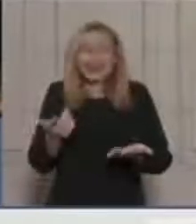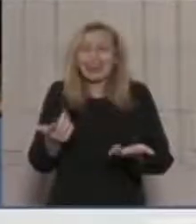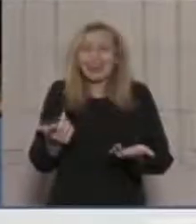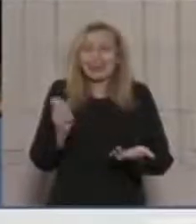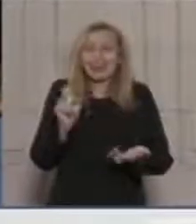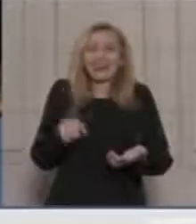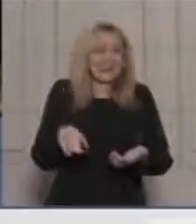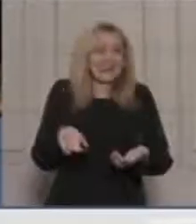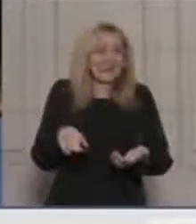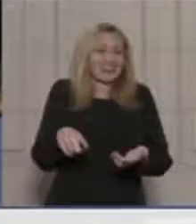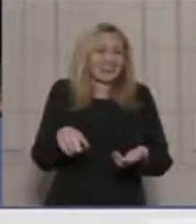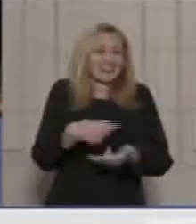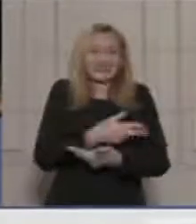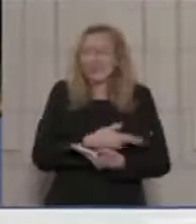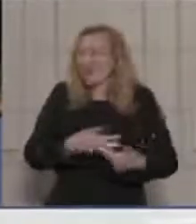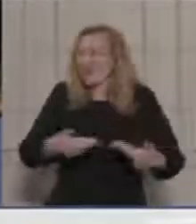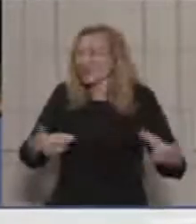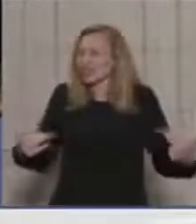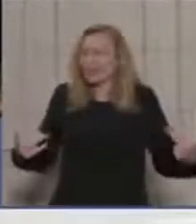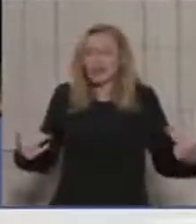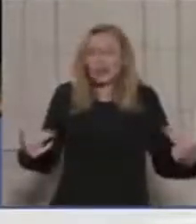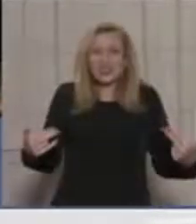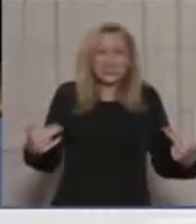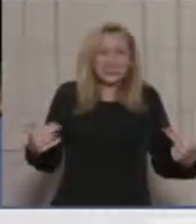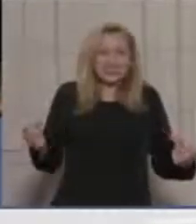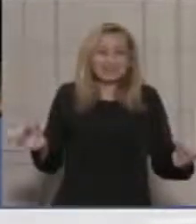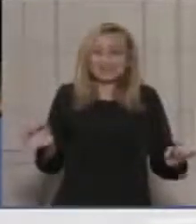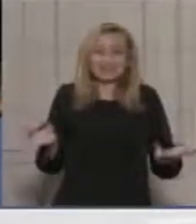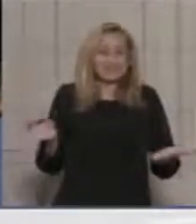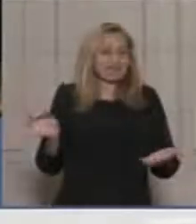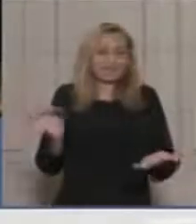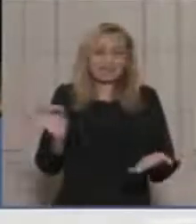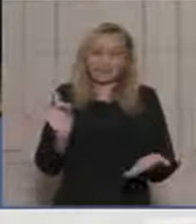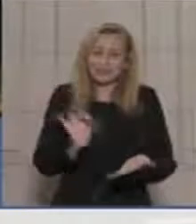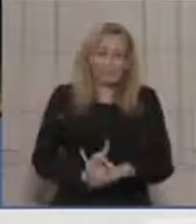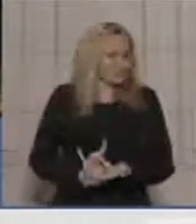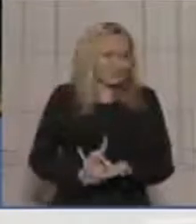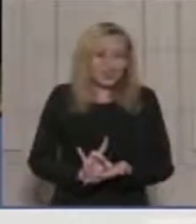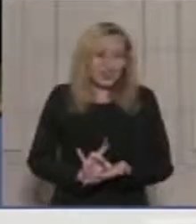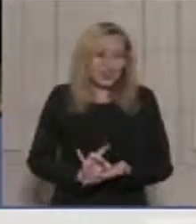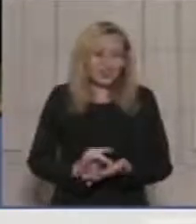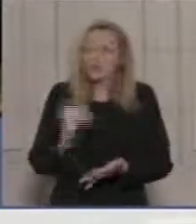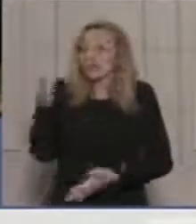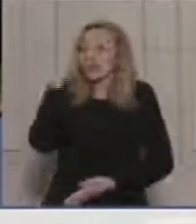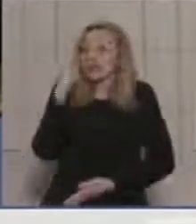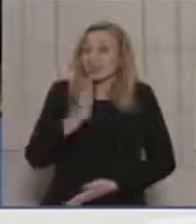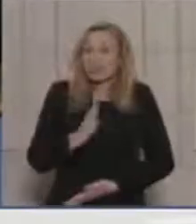série de fatos irreais, e o Brasil